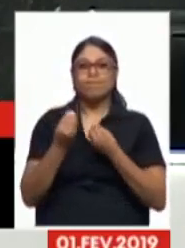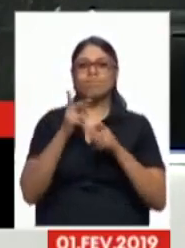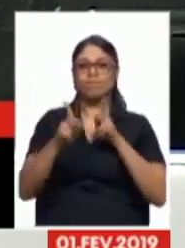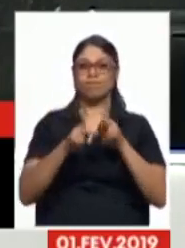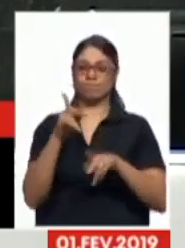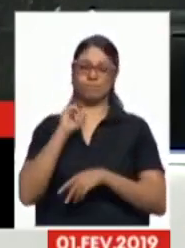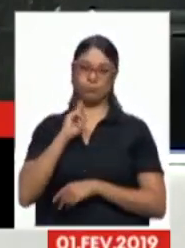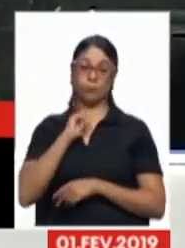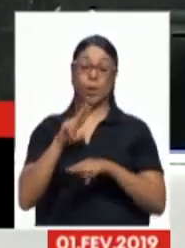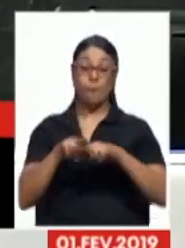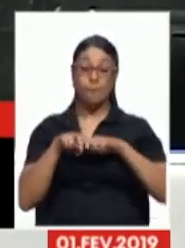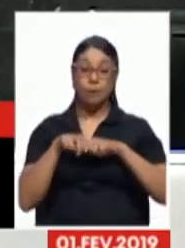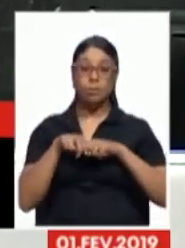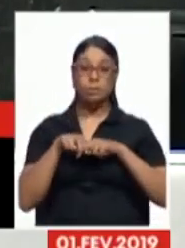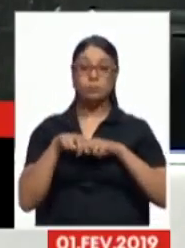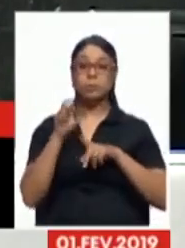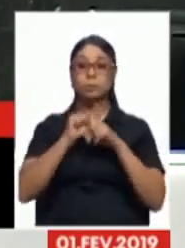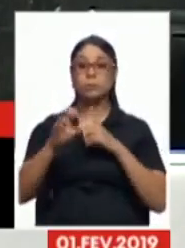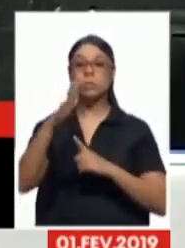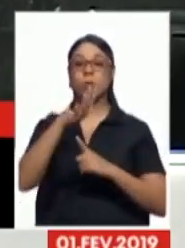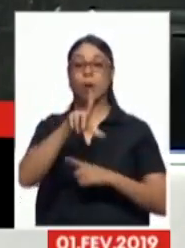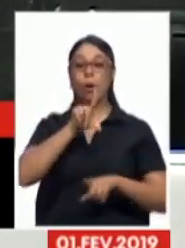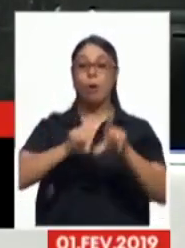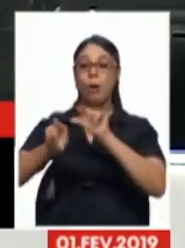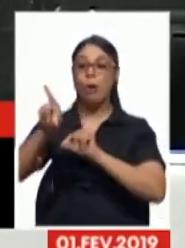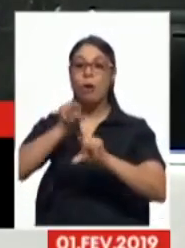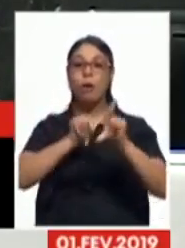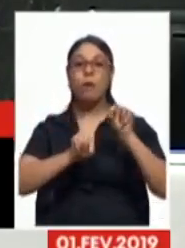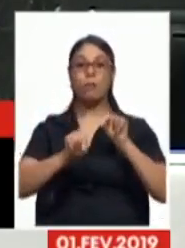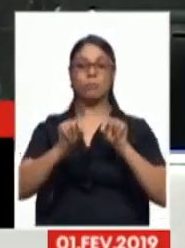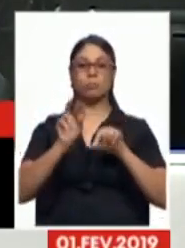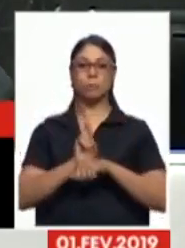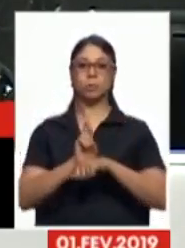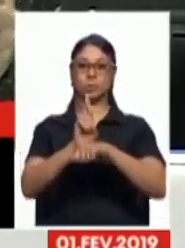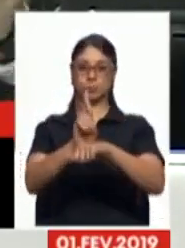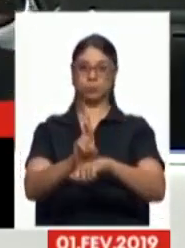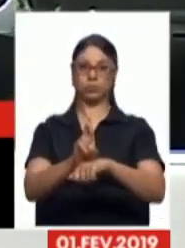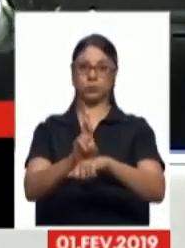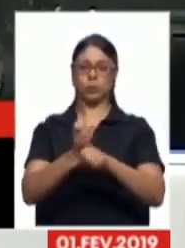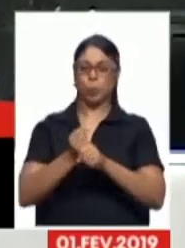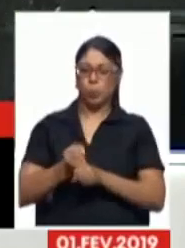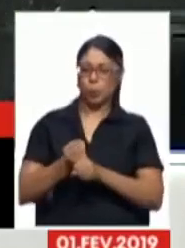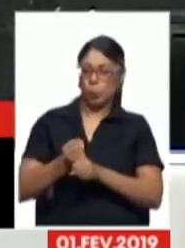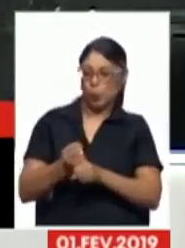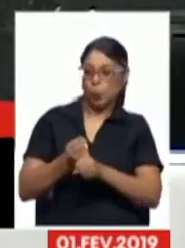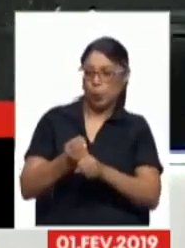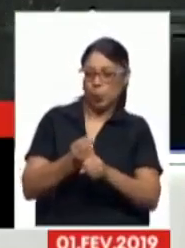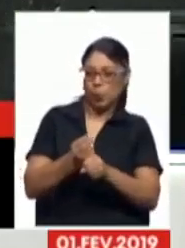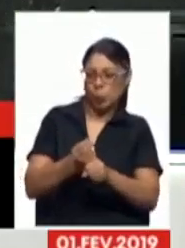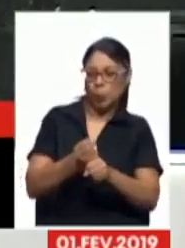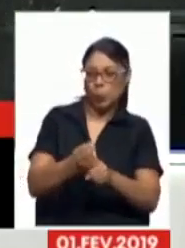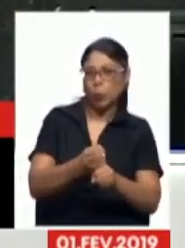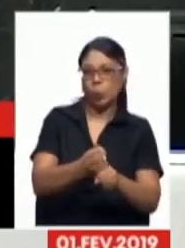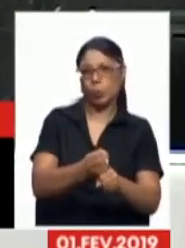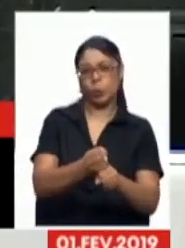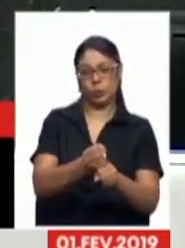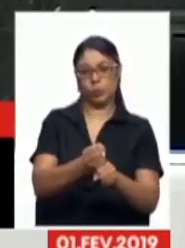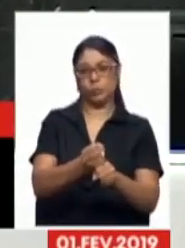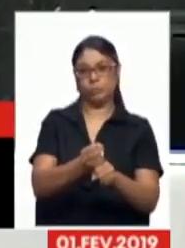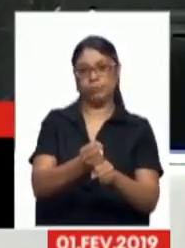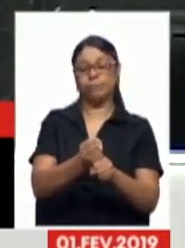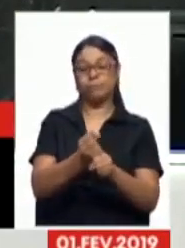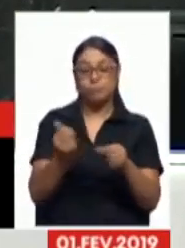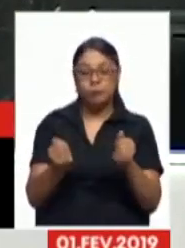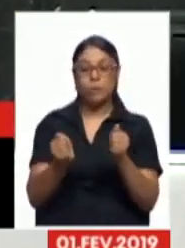sociedade os escolheu para representá-la, anos após anos, por diversos mandatos. A eles se